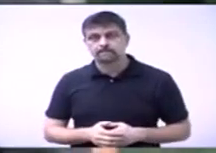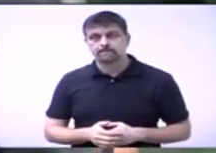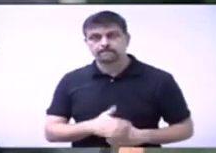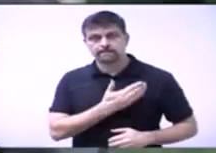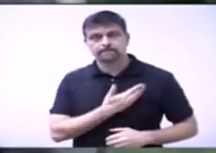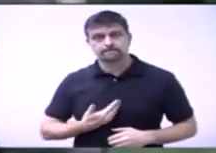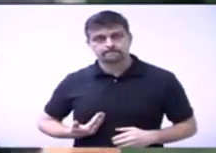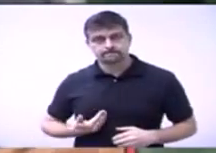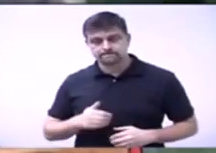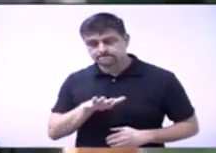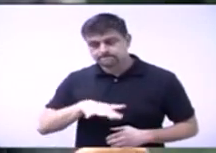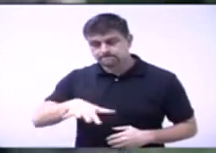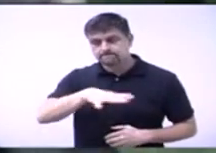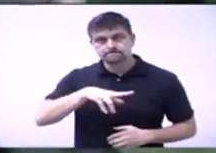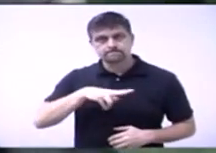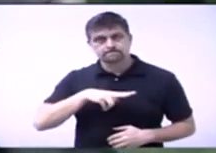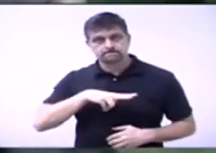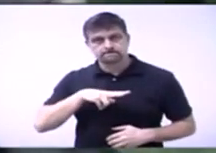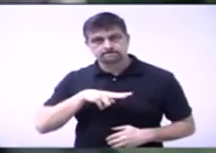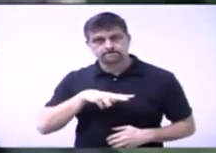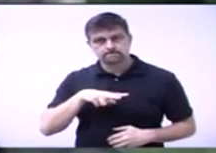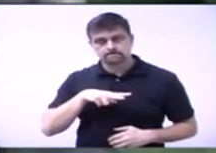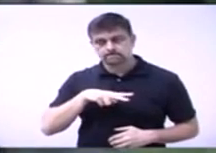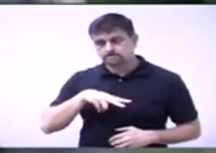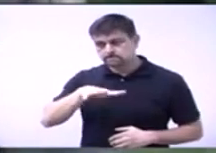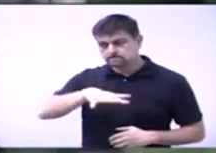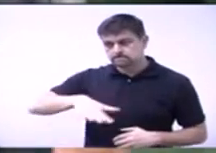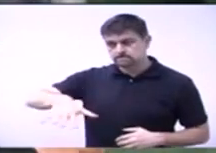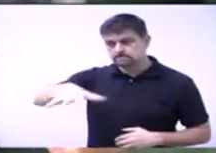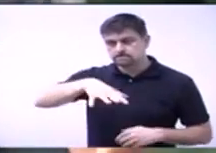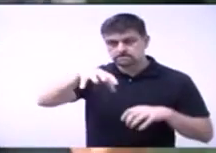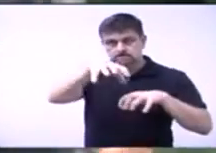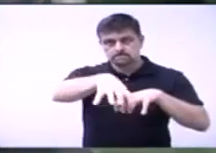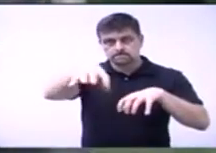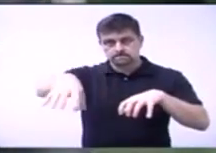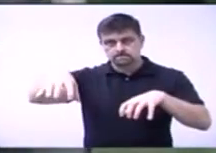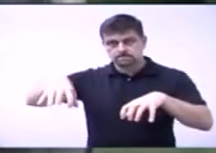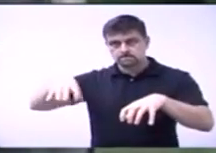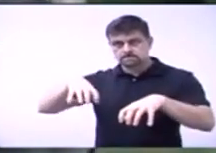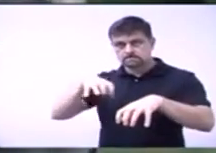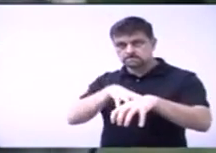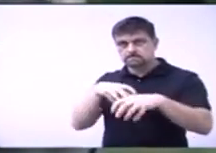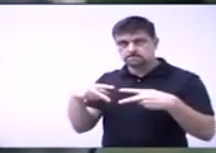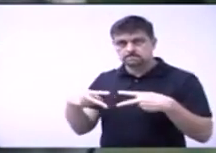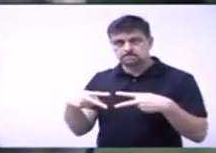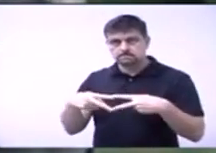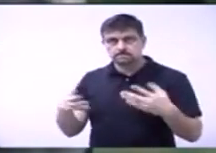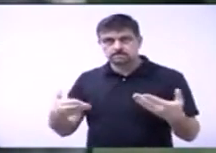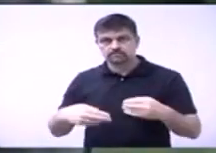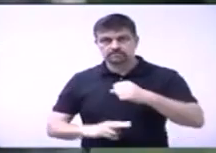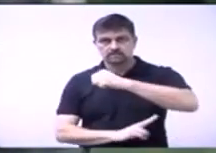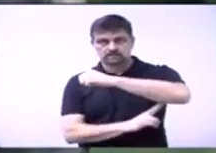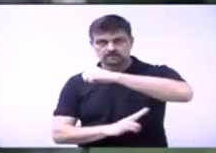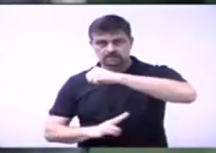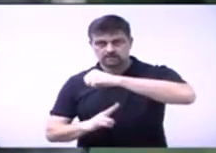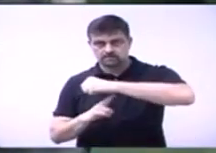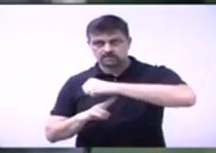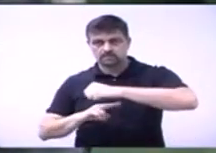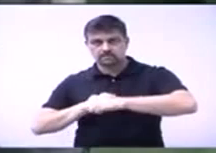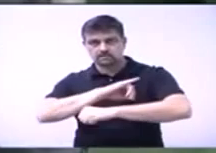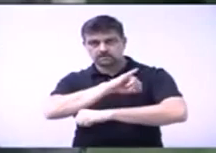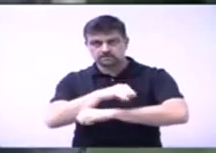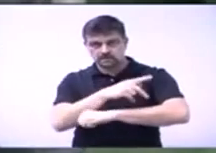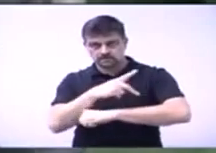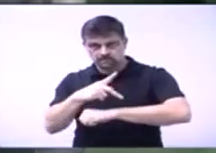serviços públicos e particulares para outras regiões da cidade. Hoje a gente vê a ponte sobre o José Paulino ali no